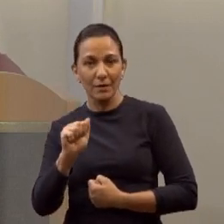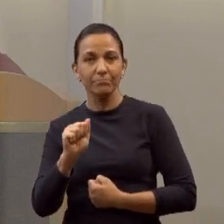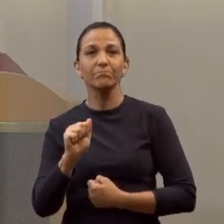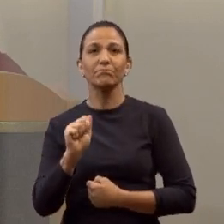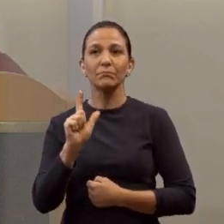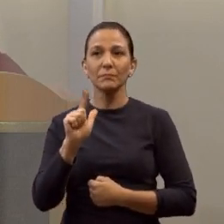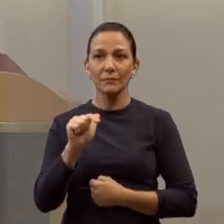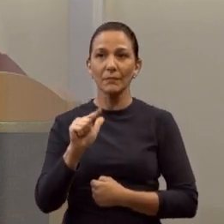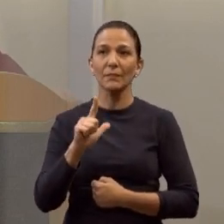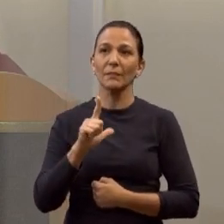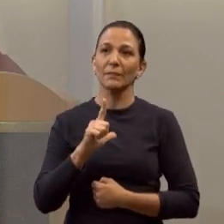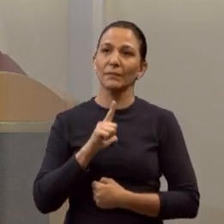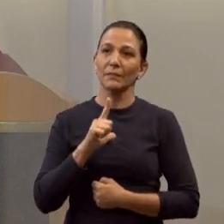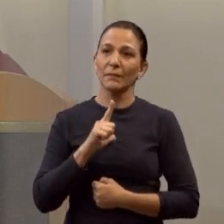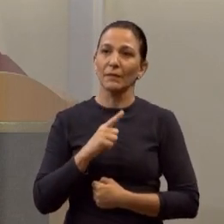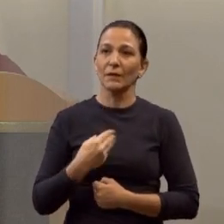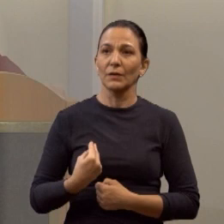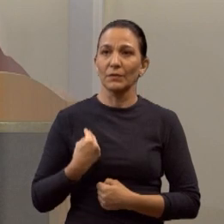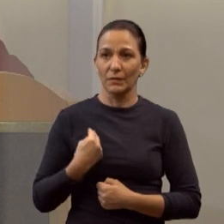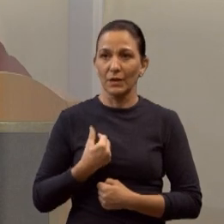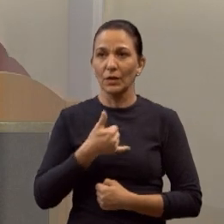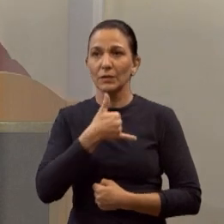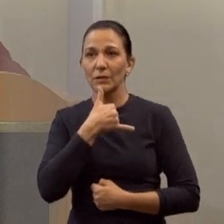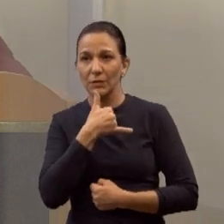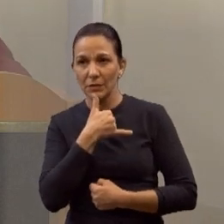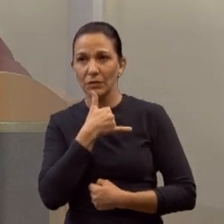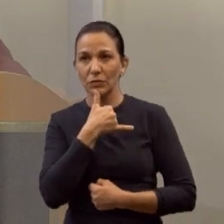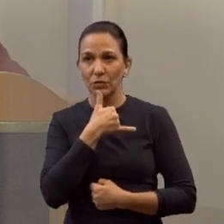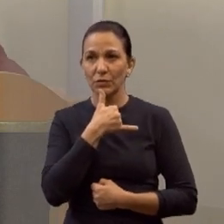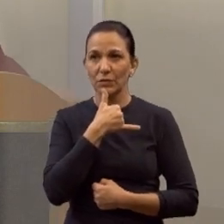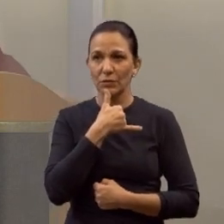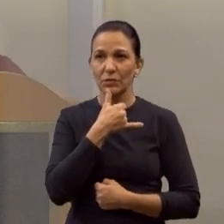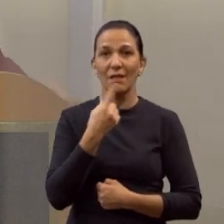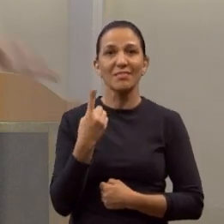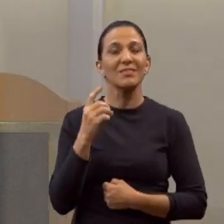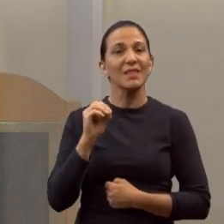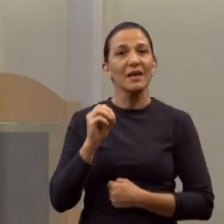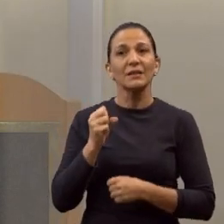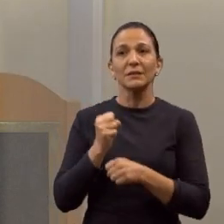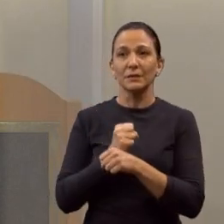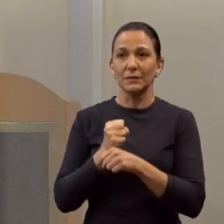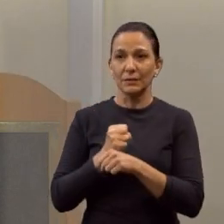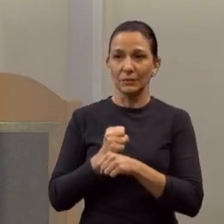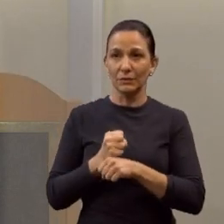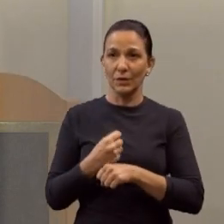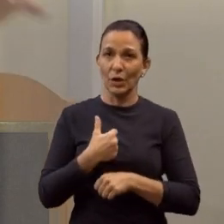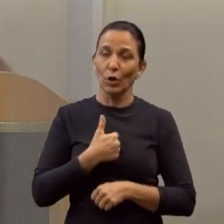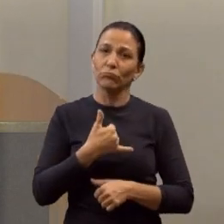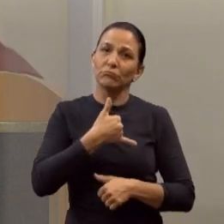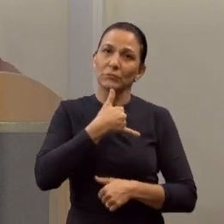teve nas nossas vidas durante esses últimos 10 anos. Enfim,